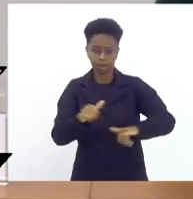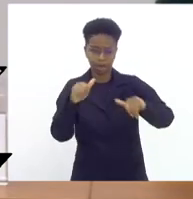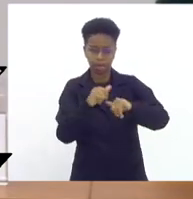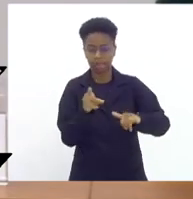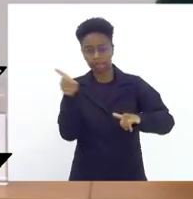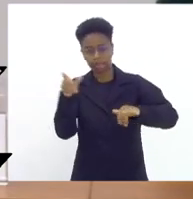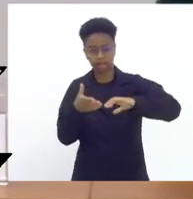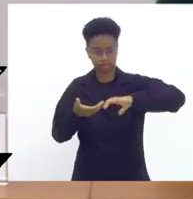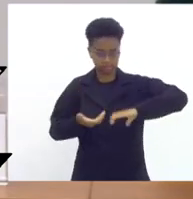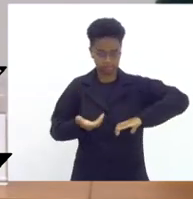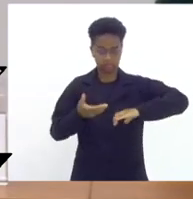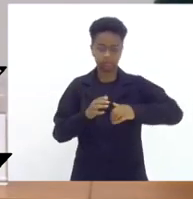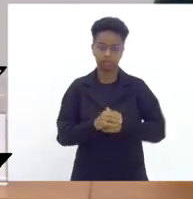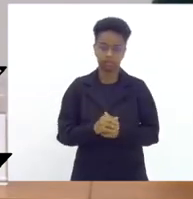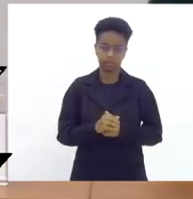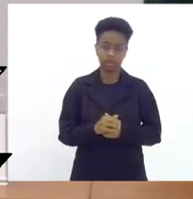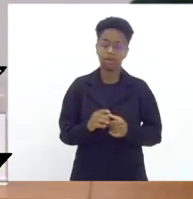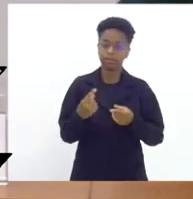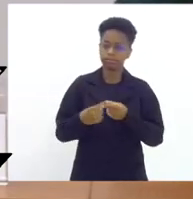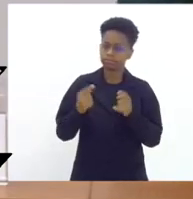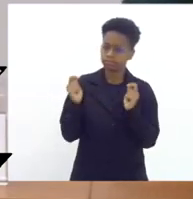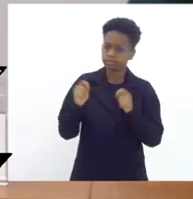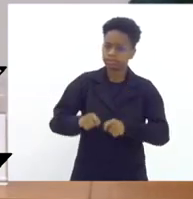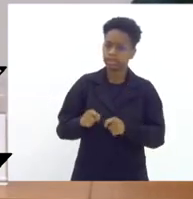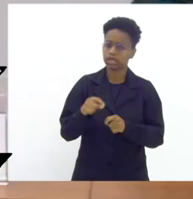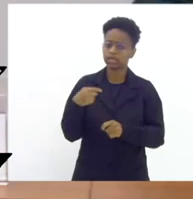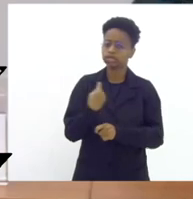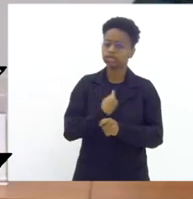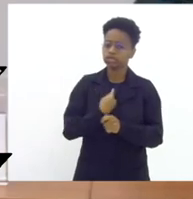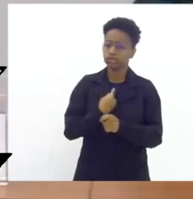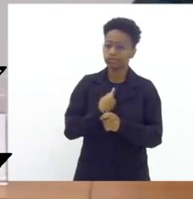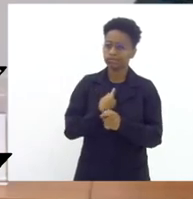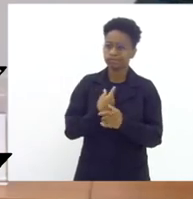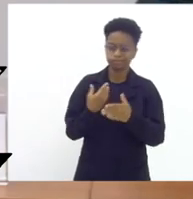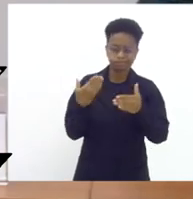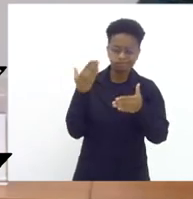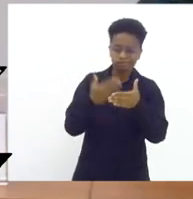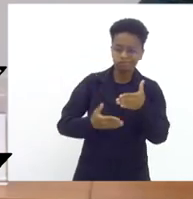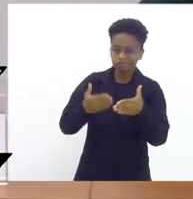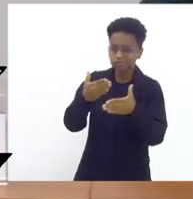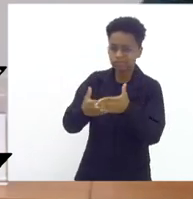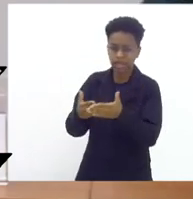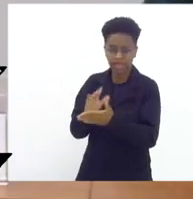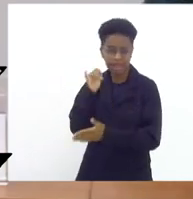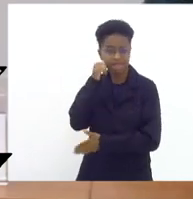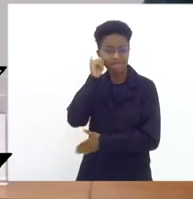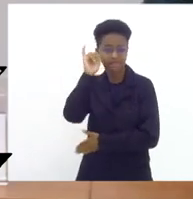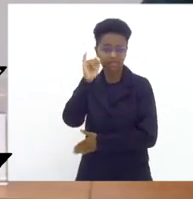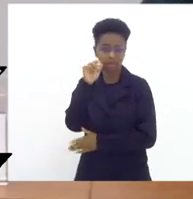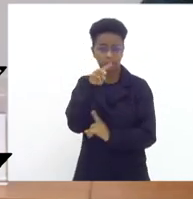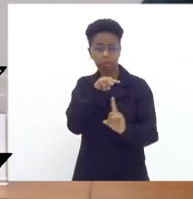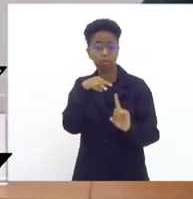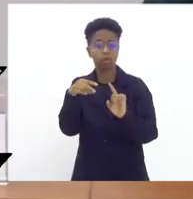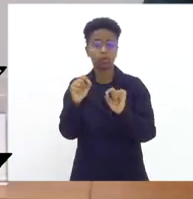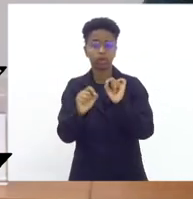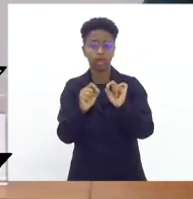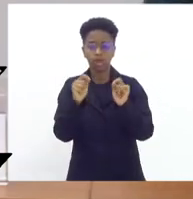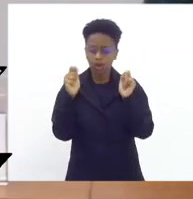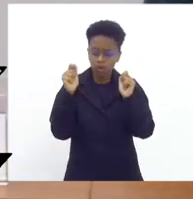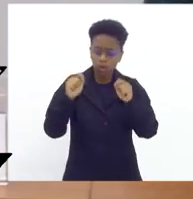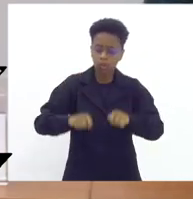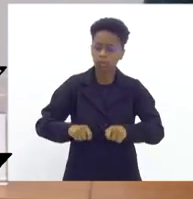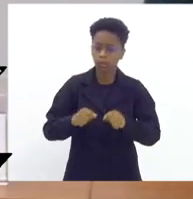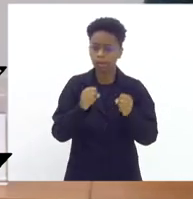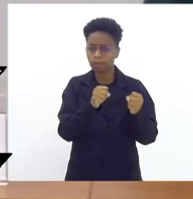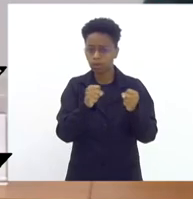no congresso nacional para que possamos não encontrar barreiras e impeditivos do ponto de vista de competência de